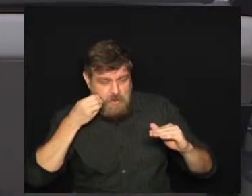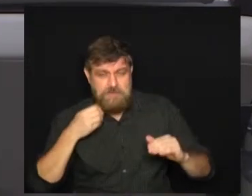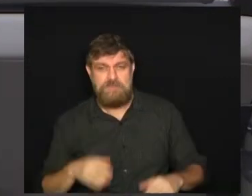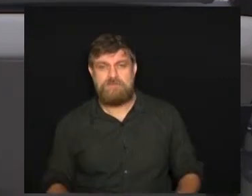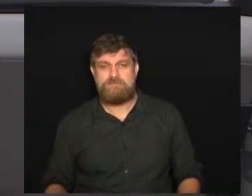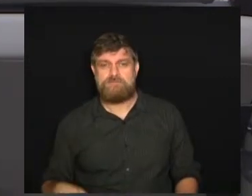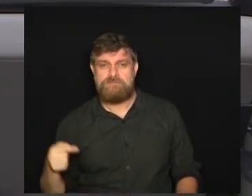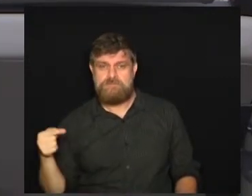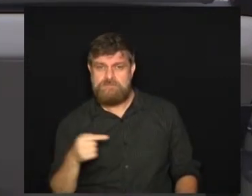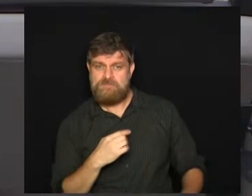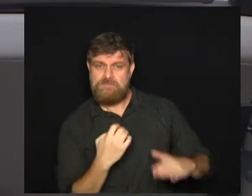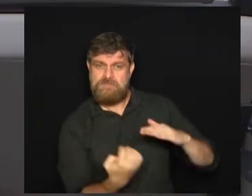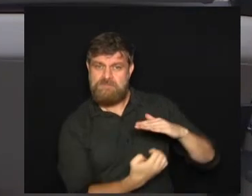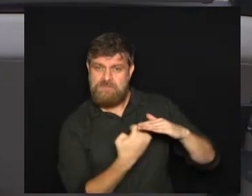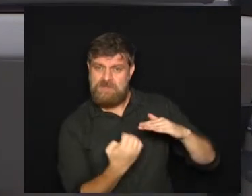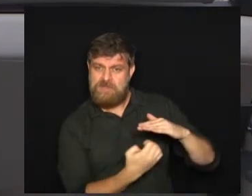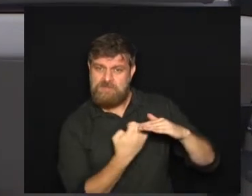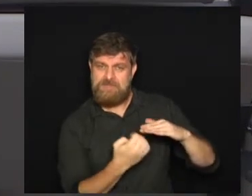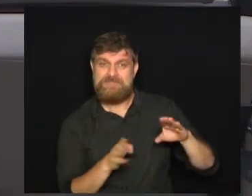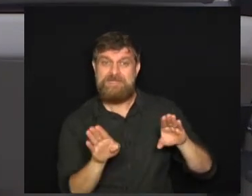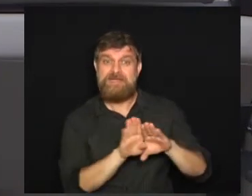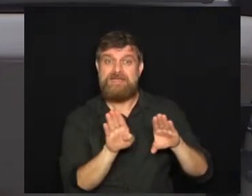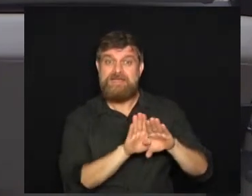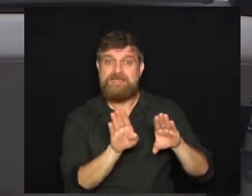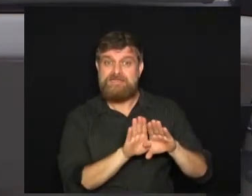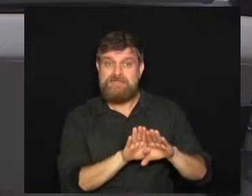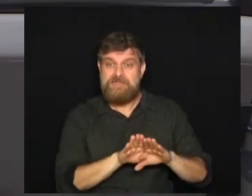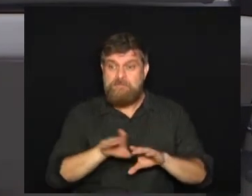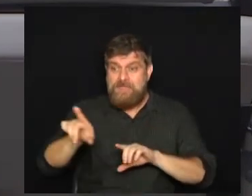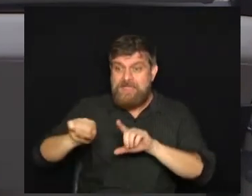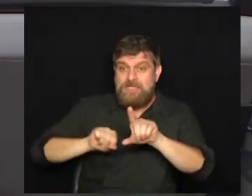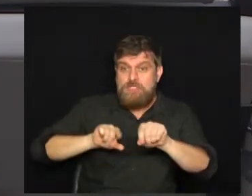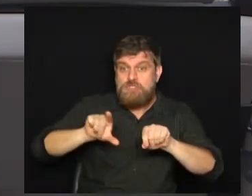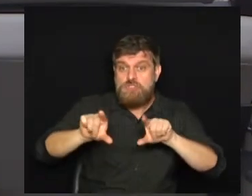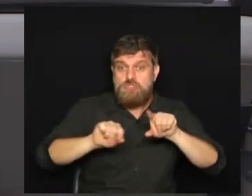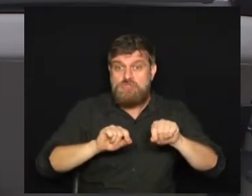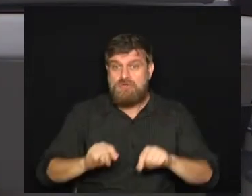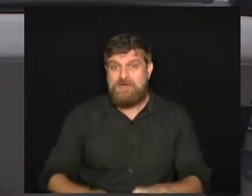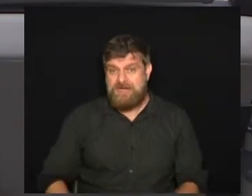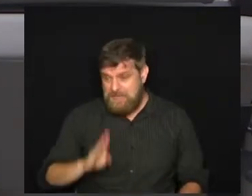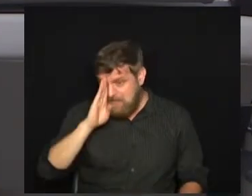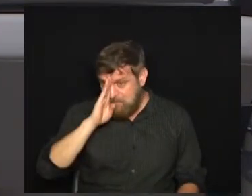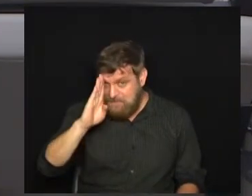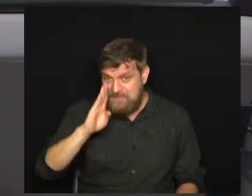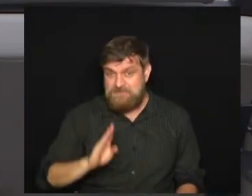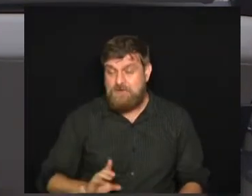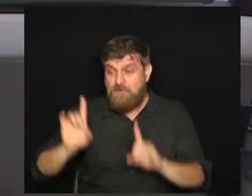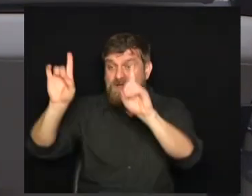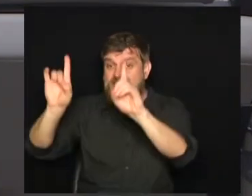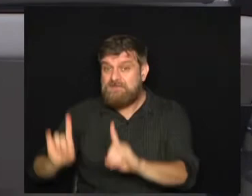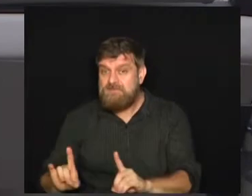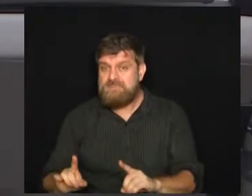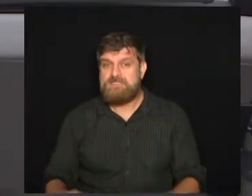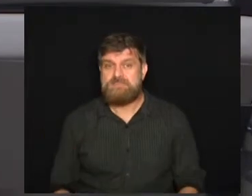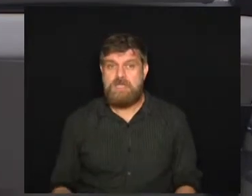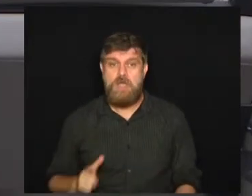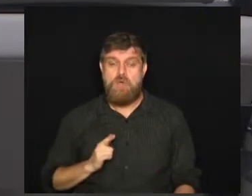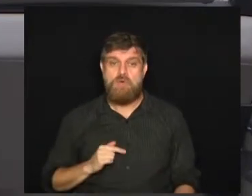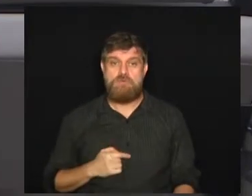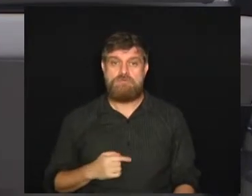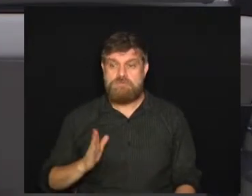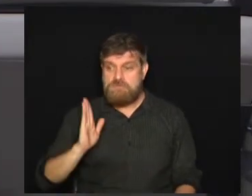empresas disponibilizam também, dão preferência para a deficiência ou é a